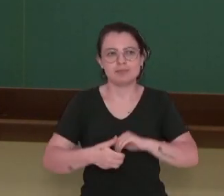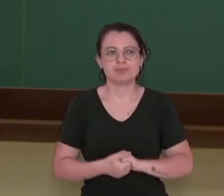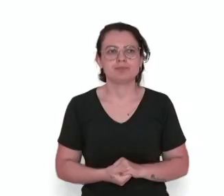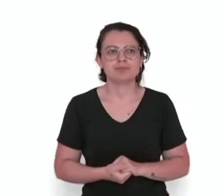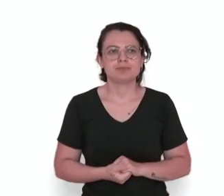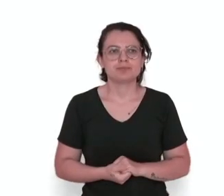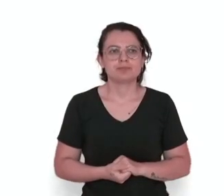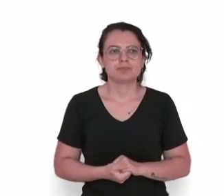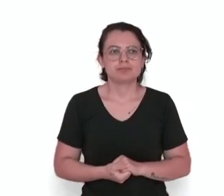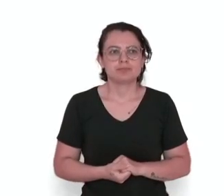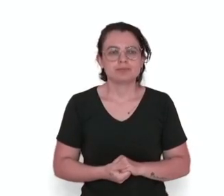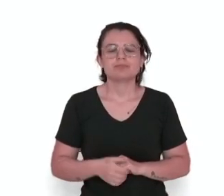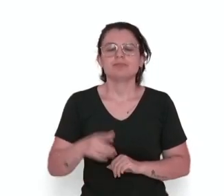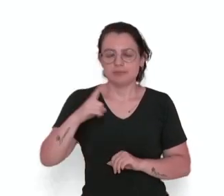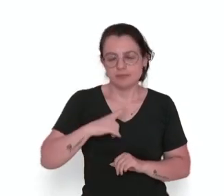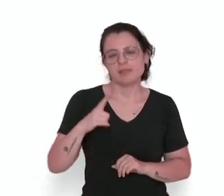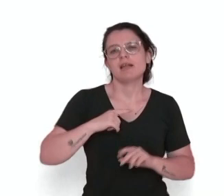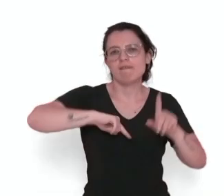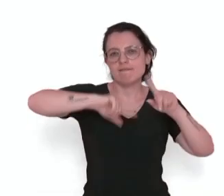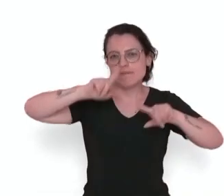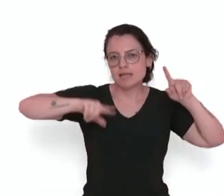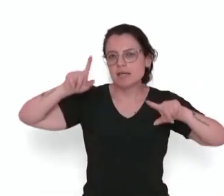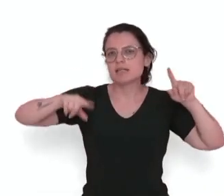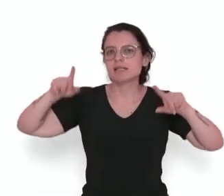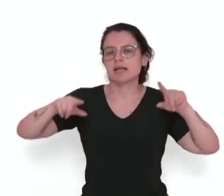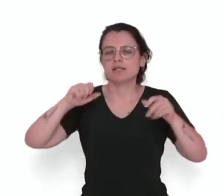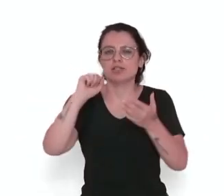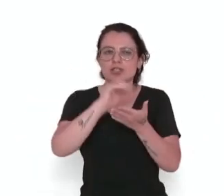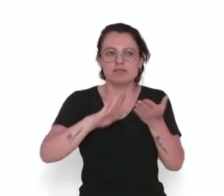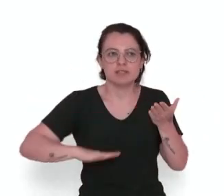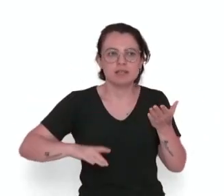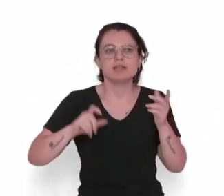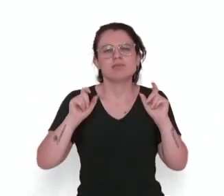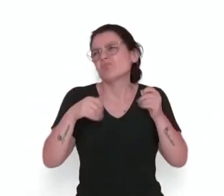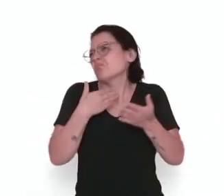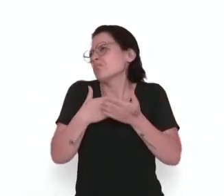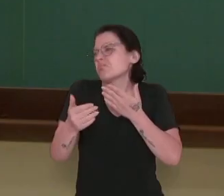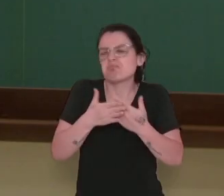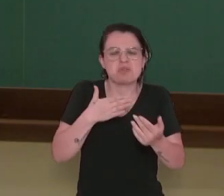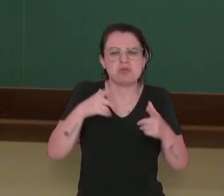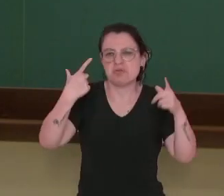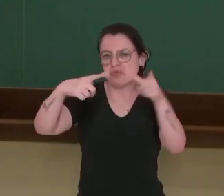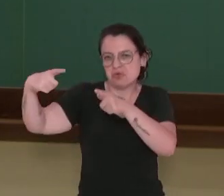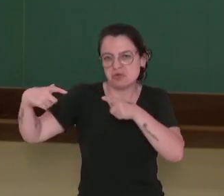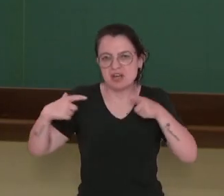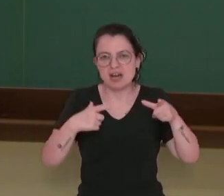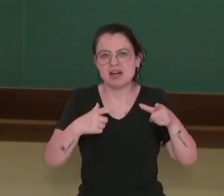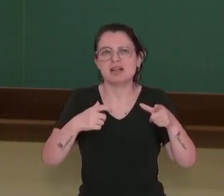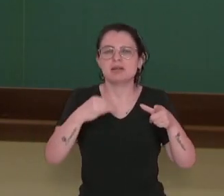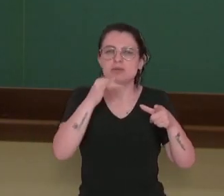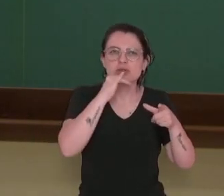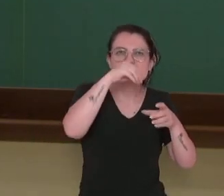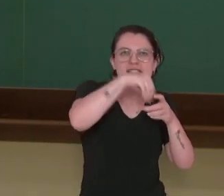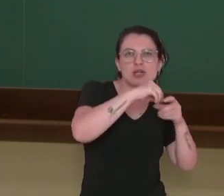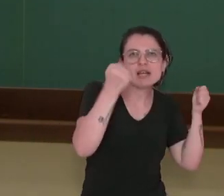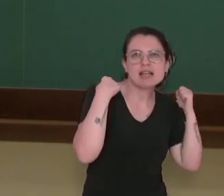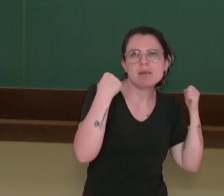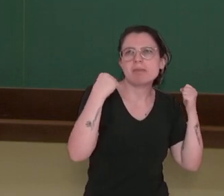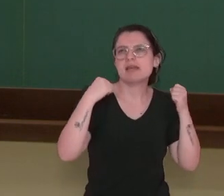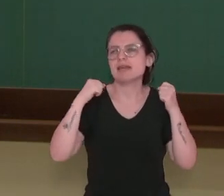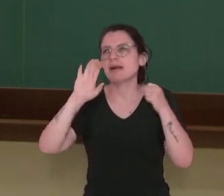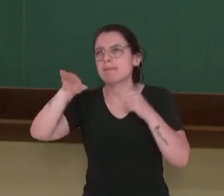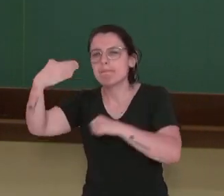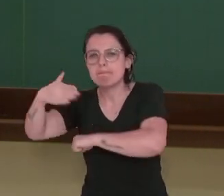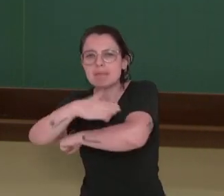ali, tem uma variedade de exercícios, pode ser praticada em qualquer lugar, tanto academia como ao ar livre, na